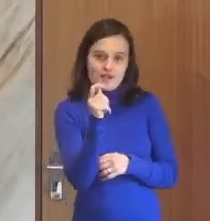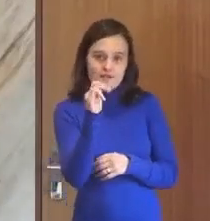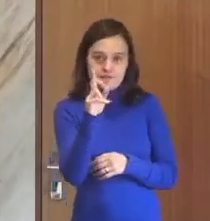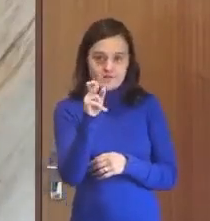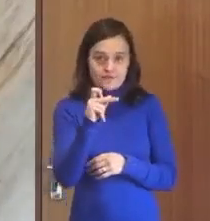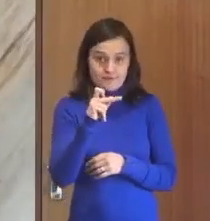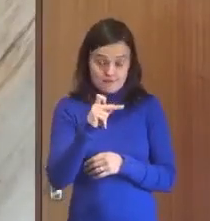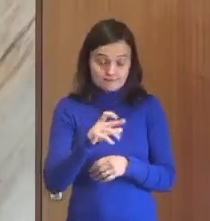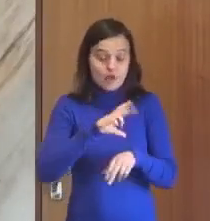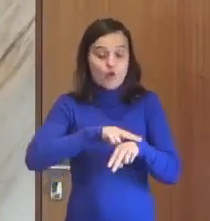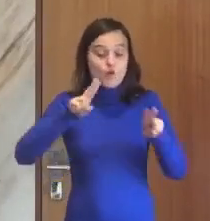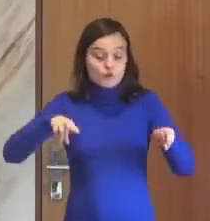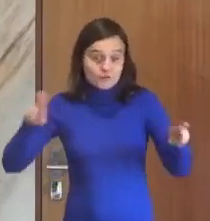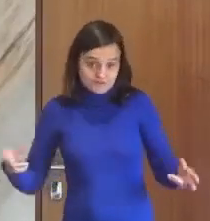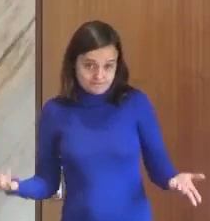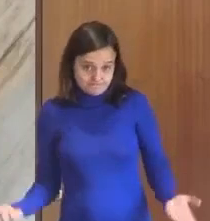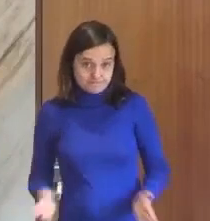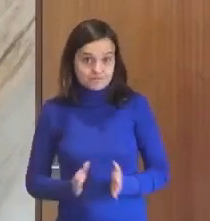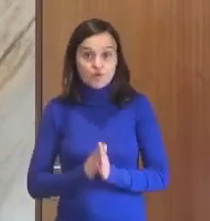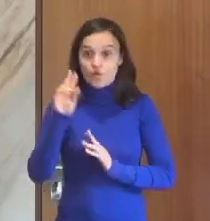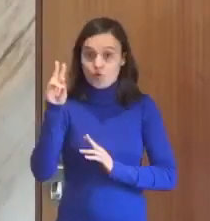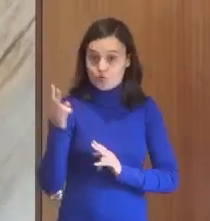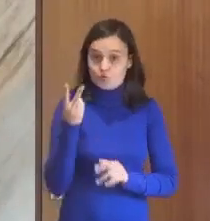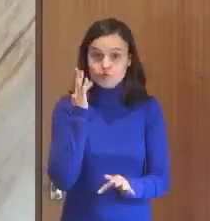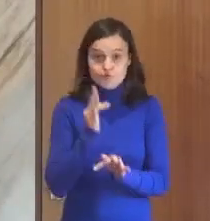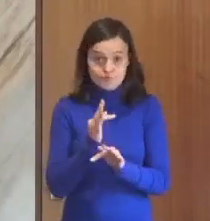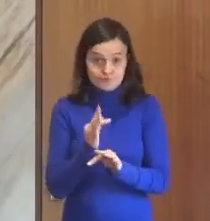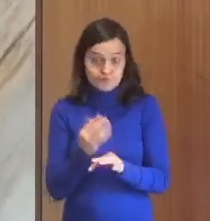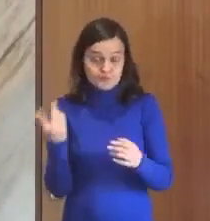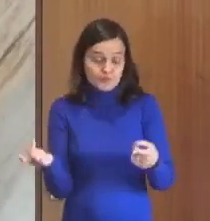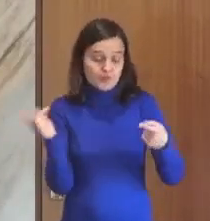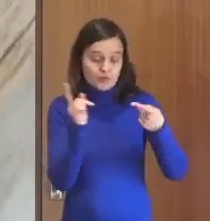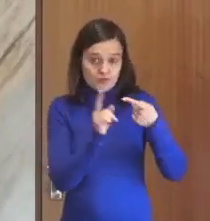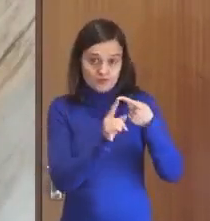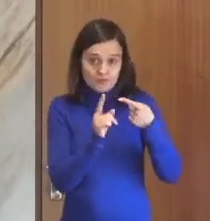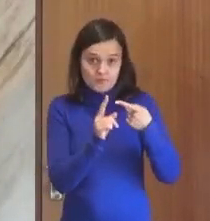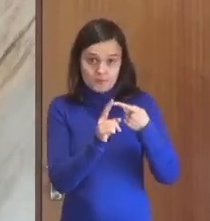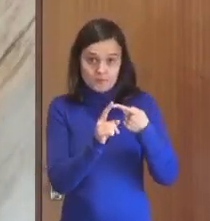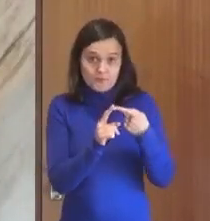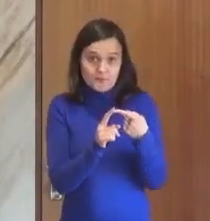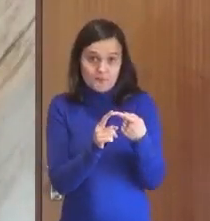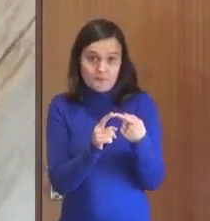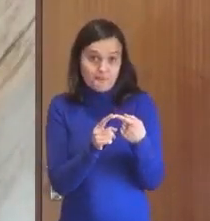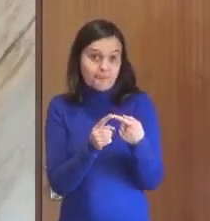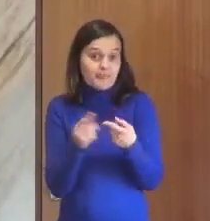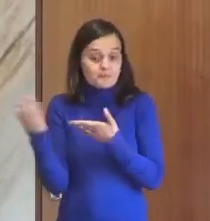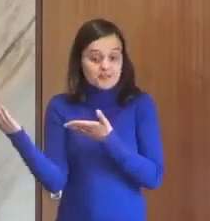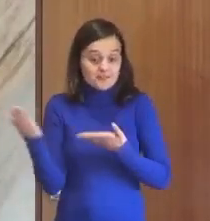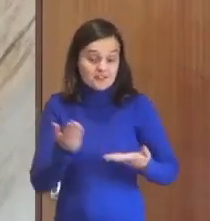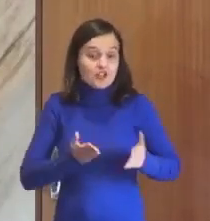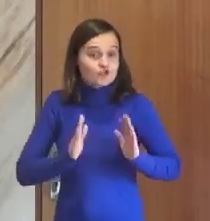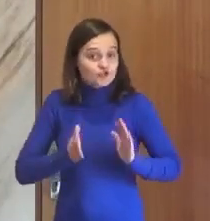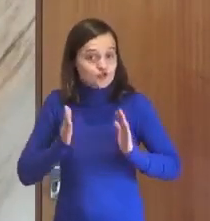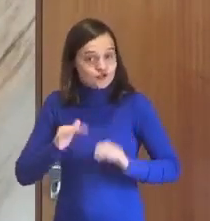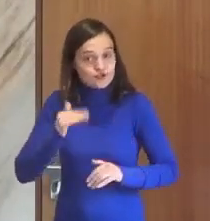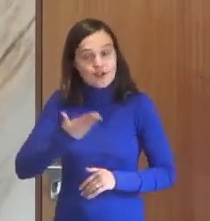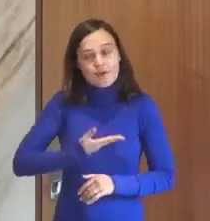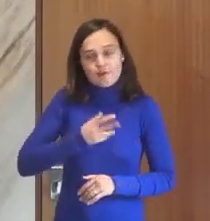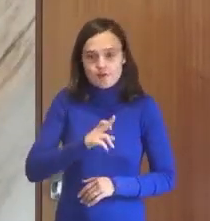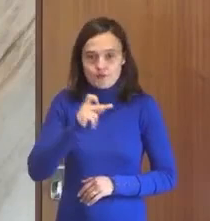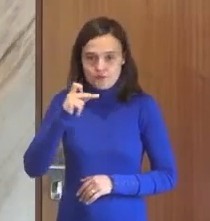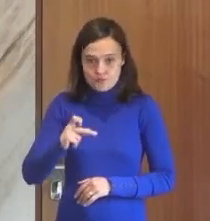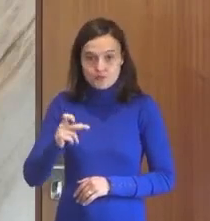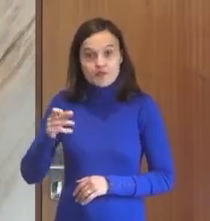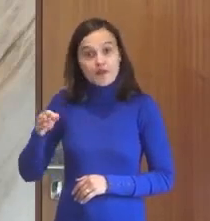com dois eventos. Um vai ser já apresentado pela doutora Paula